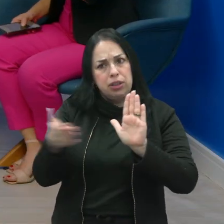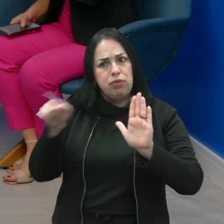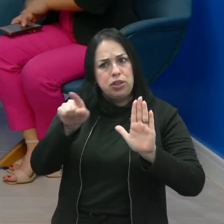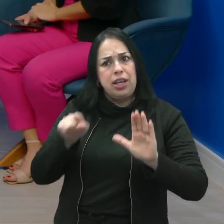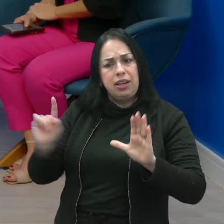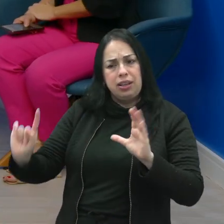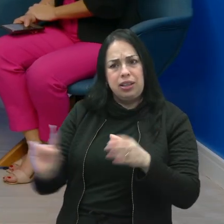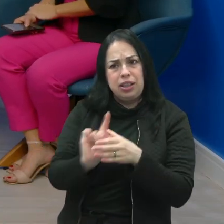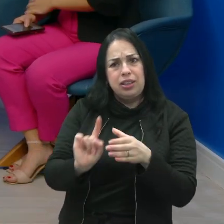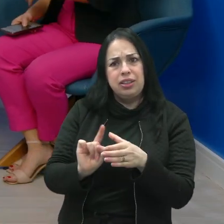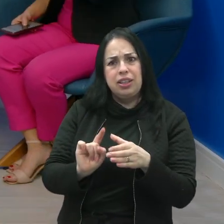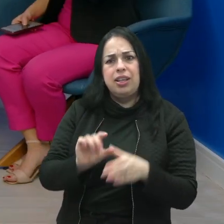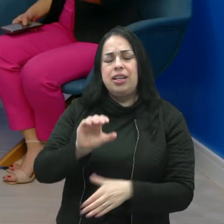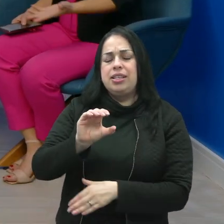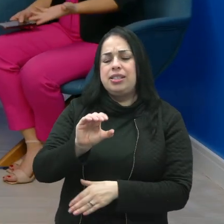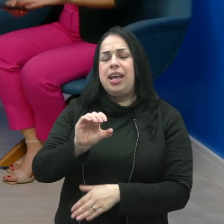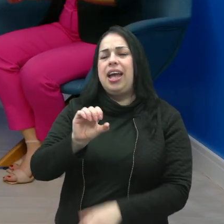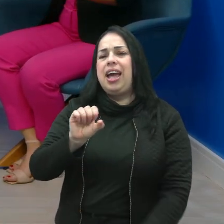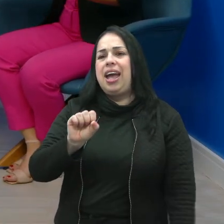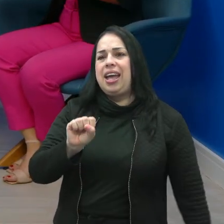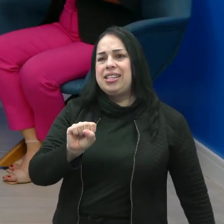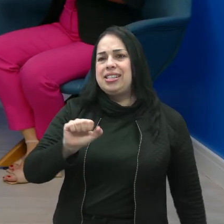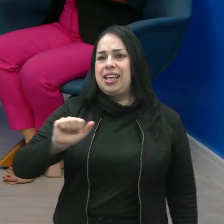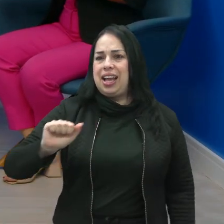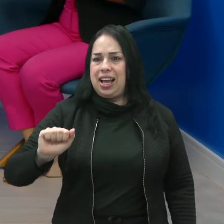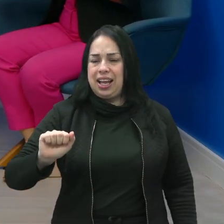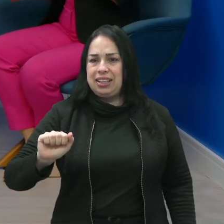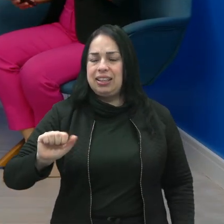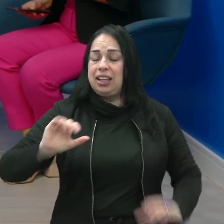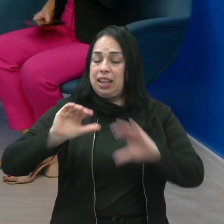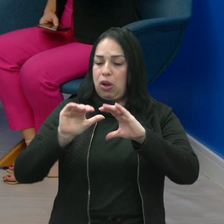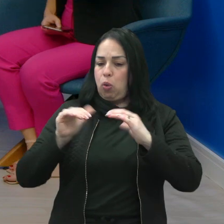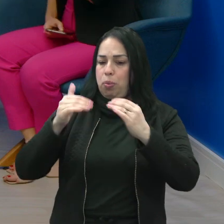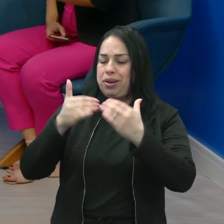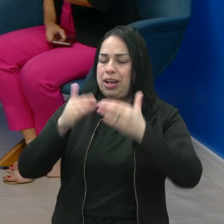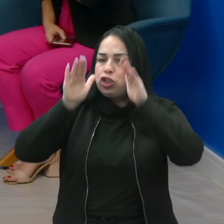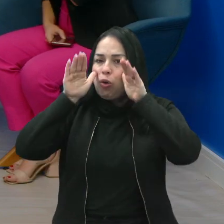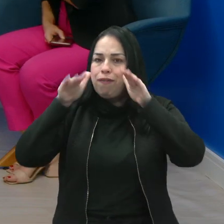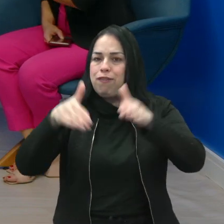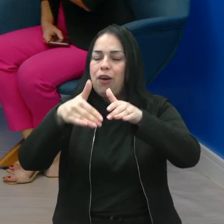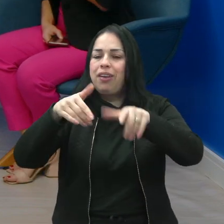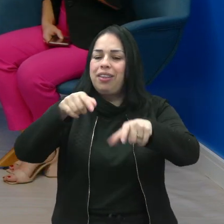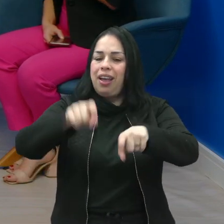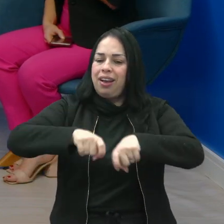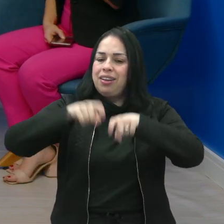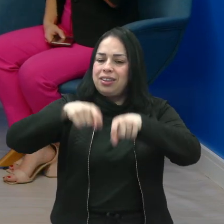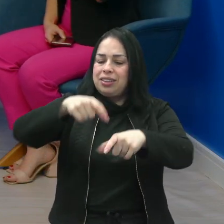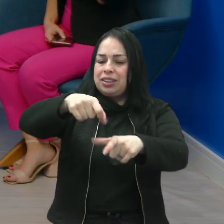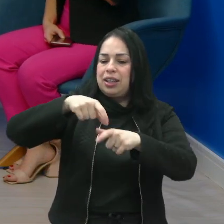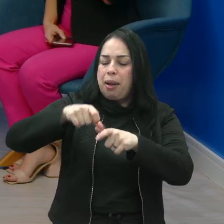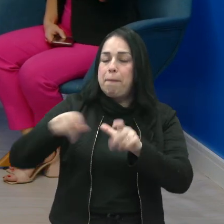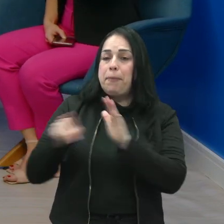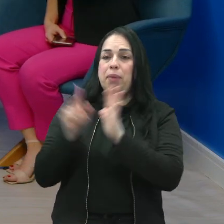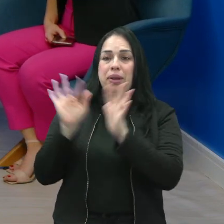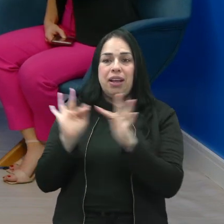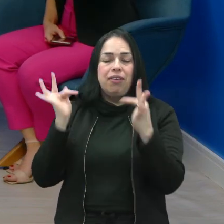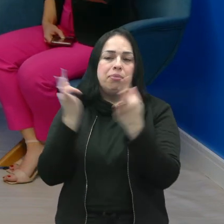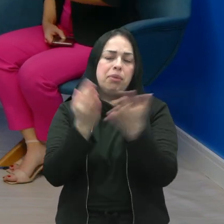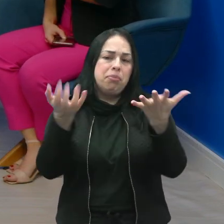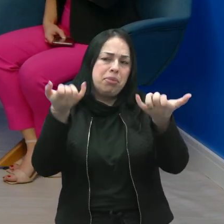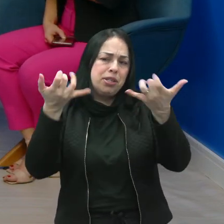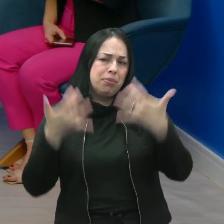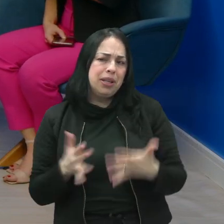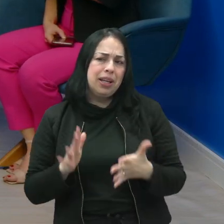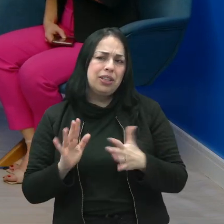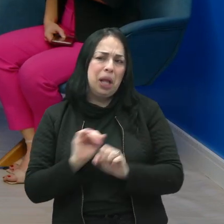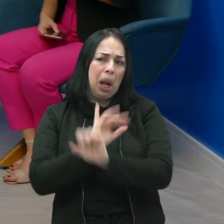você faz parte também, que é o CSA, Comunidade que Sustenta a Agricultura. Fala aqui pra gente como que